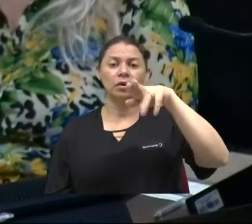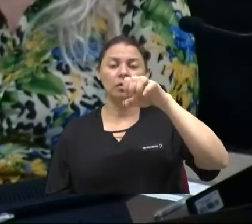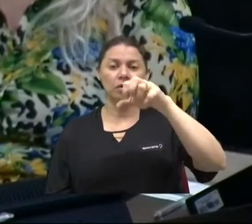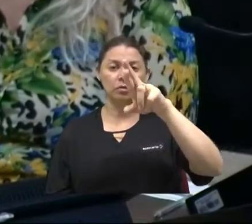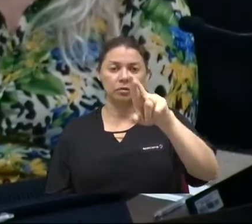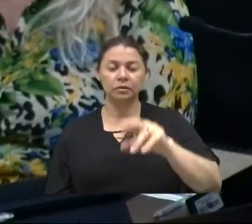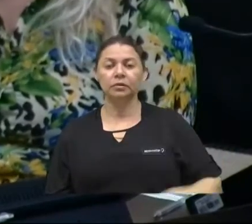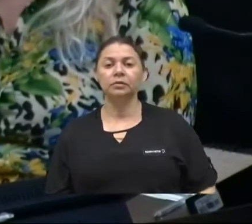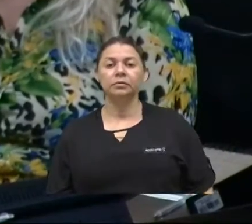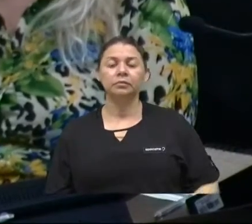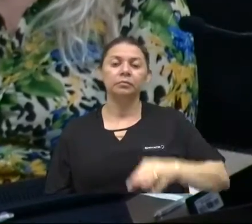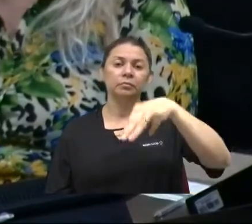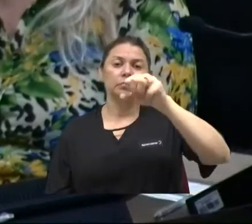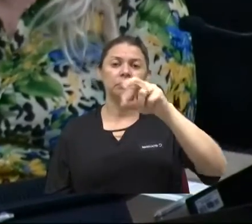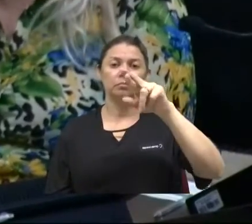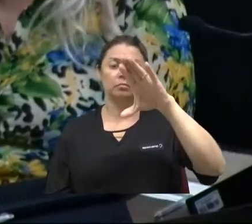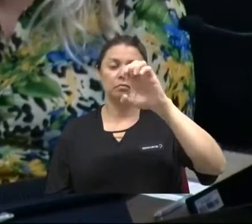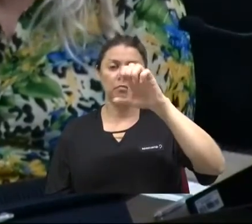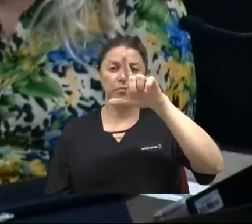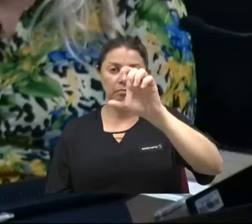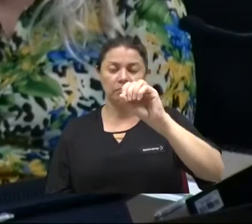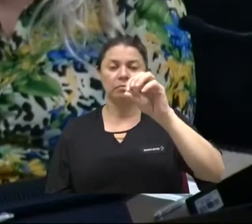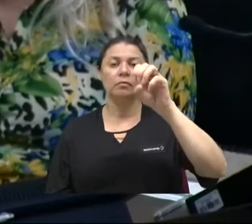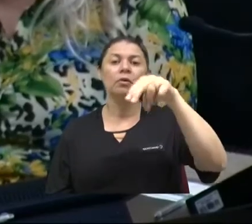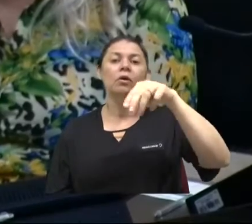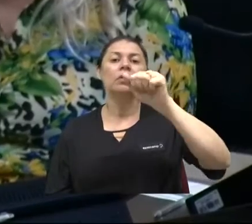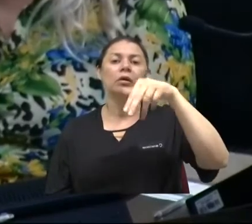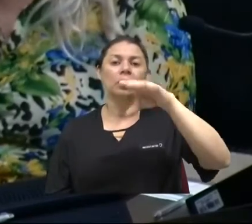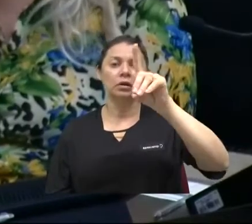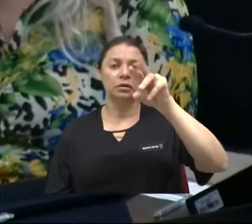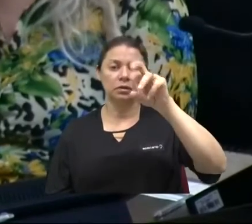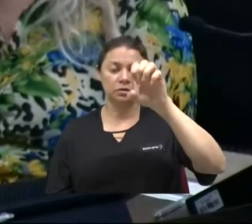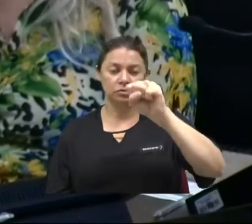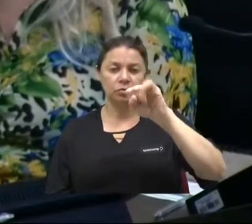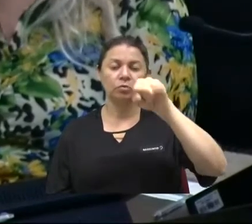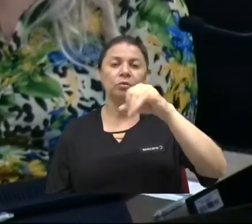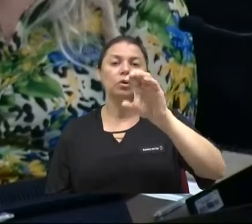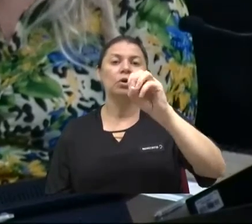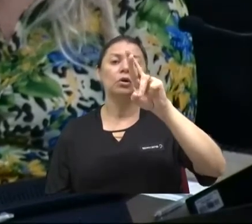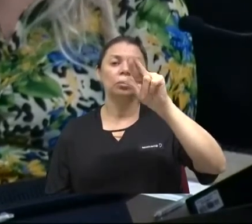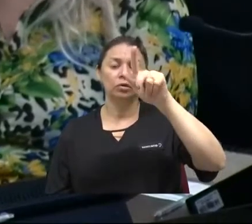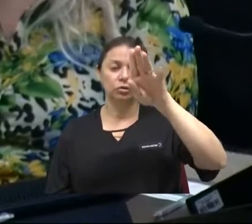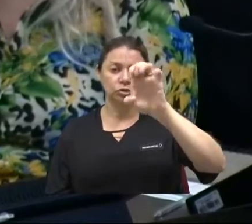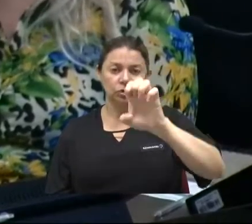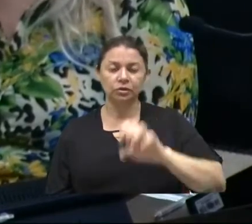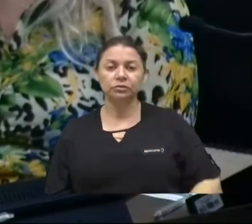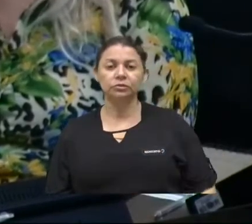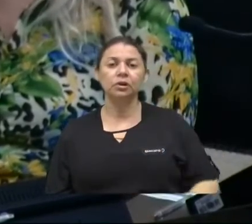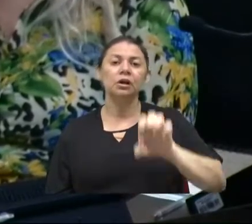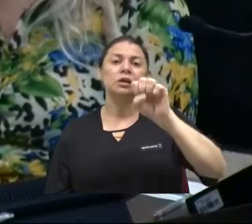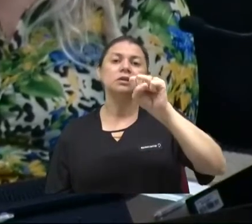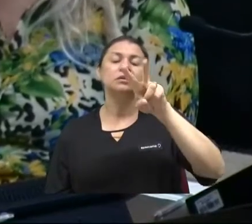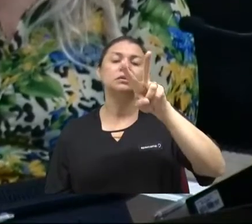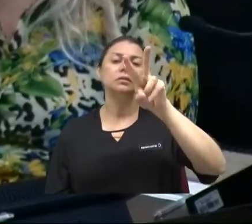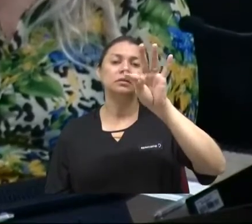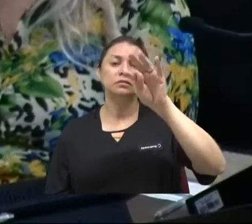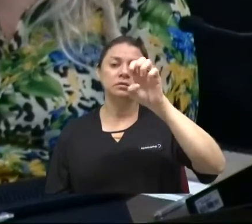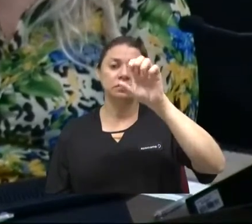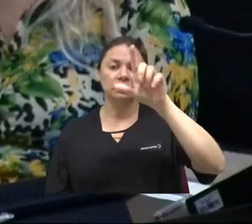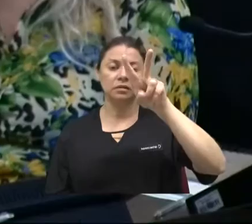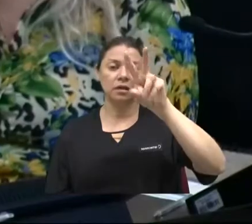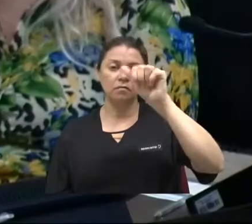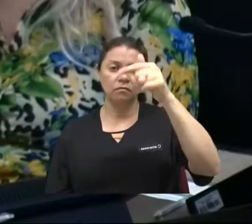Félix, Marcelo Rossi, Anderson Pereira, Cleiton Silva, Jorge de Freitas, Estevão Nogueira, Lemão da Javarrafá e